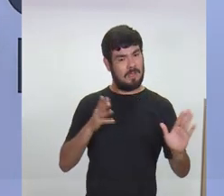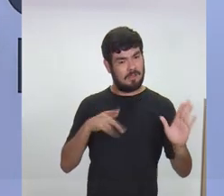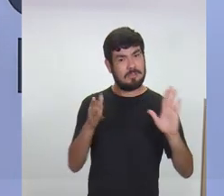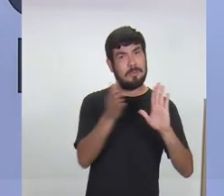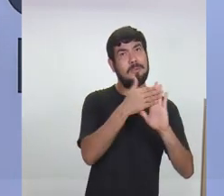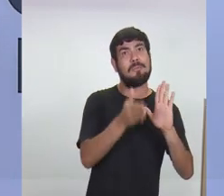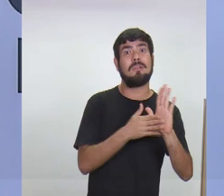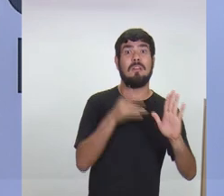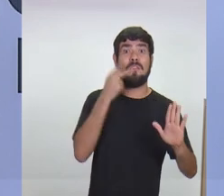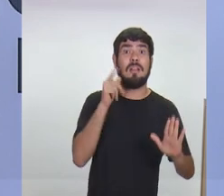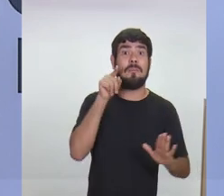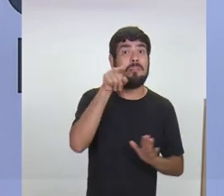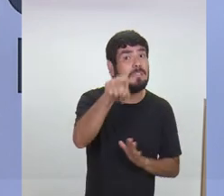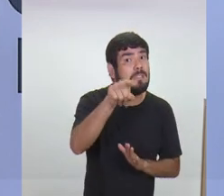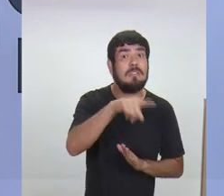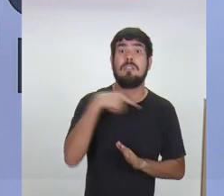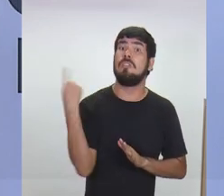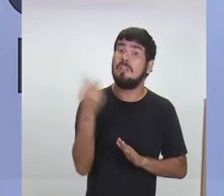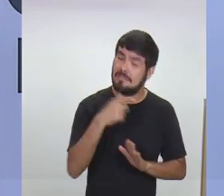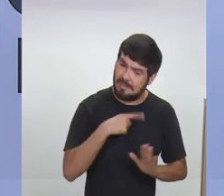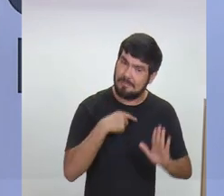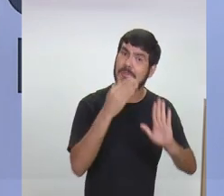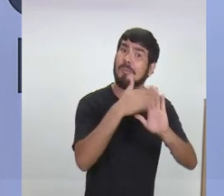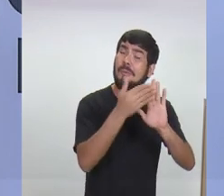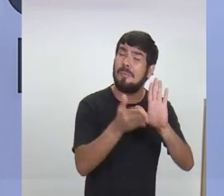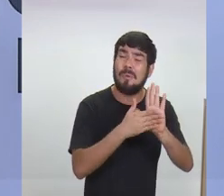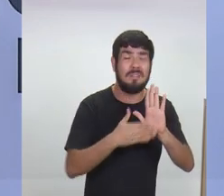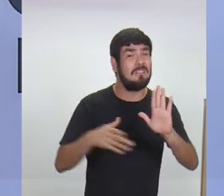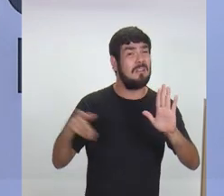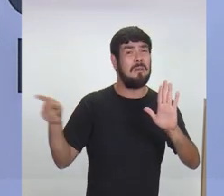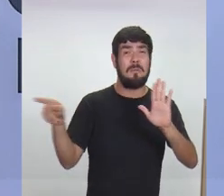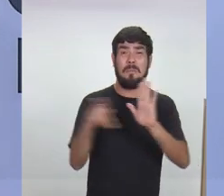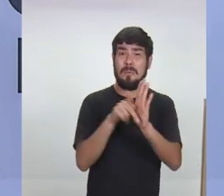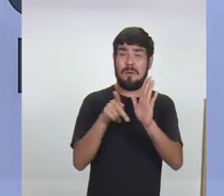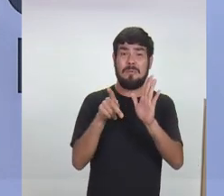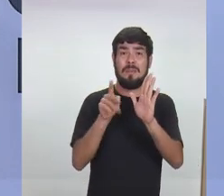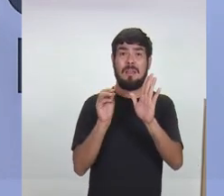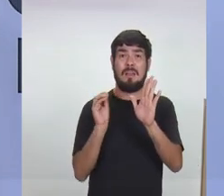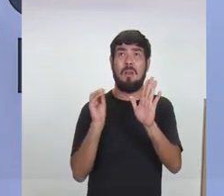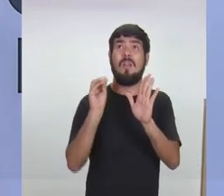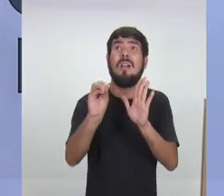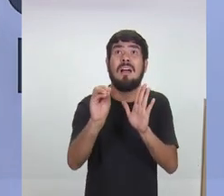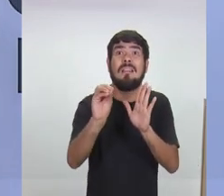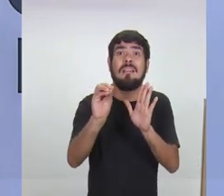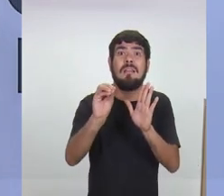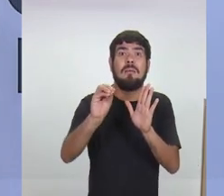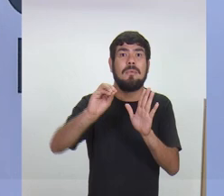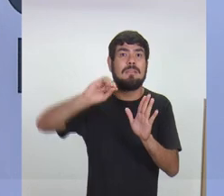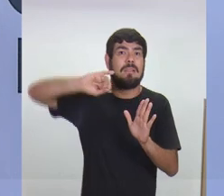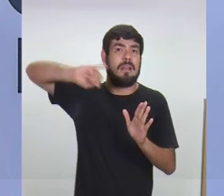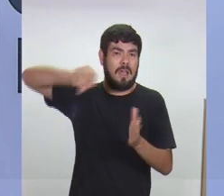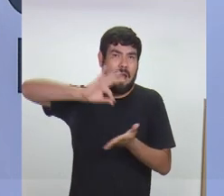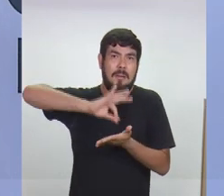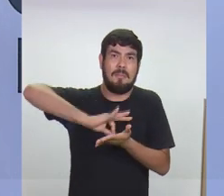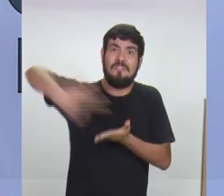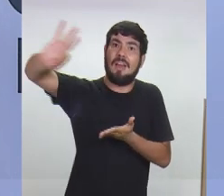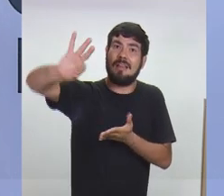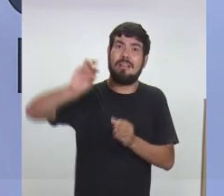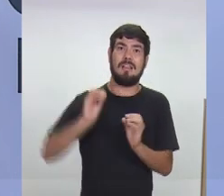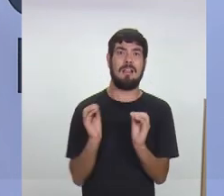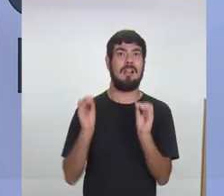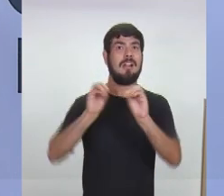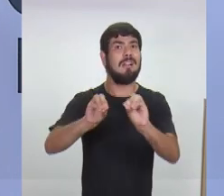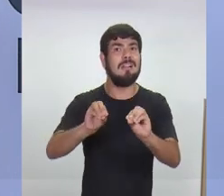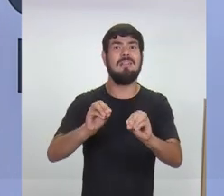tenho que dizer os senhores nós temos propostas que são propostas que estão colocadas para serem aprovadas para serem implementadas